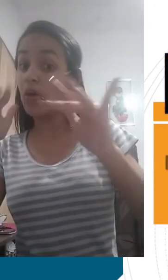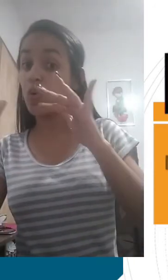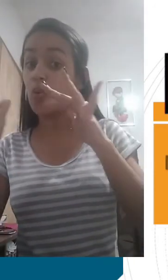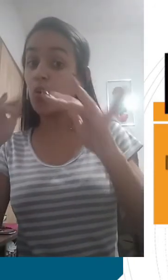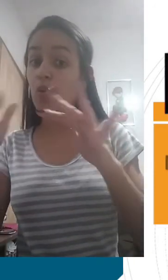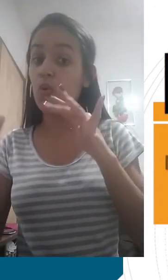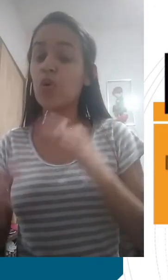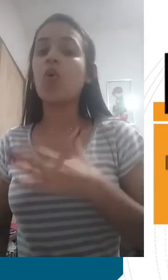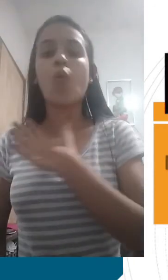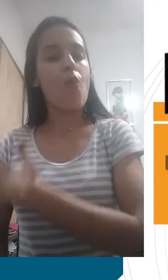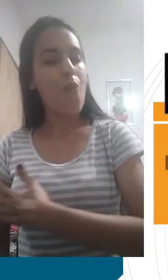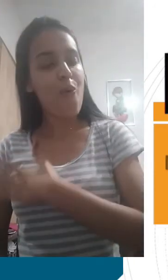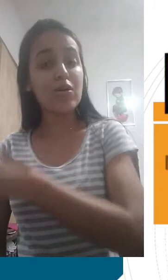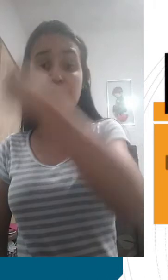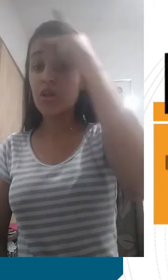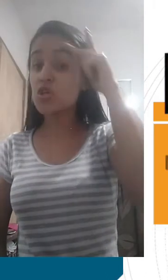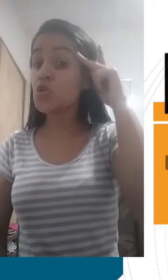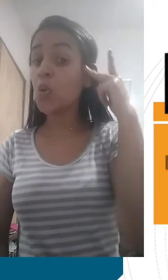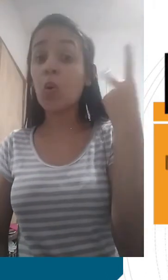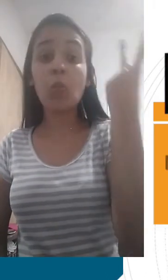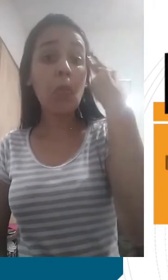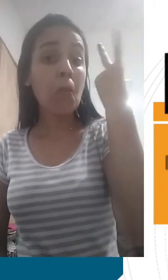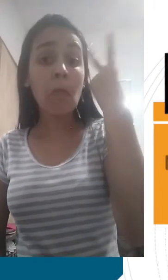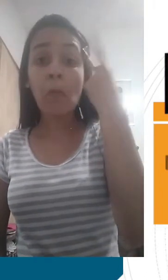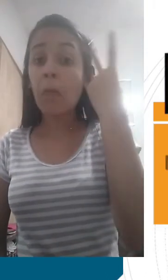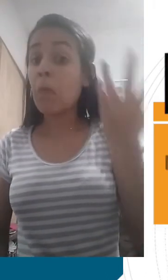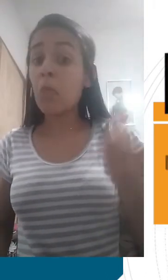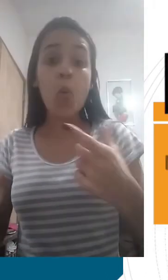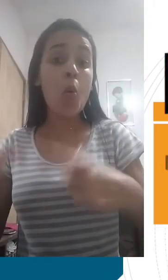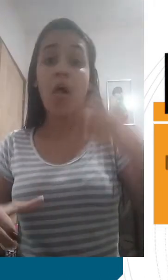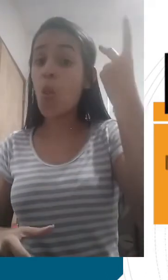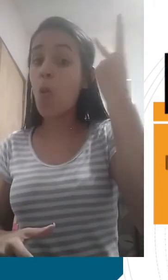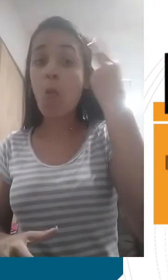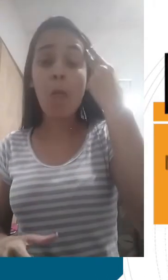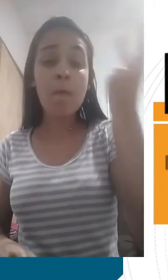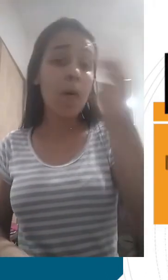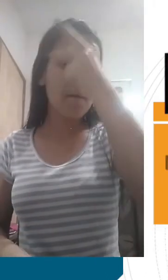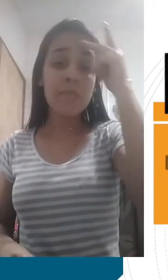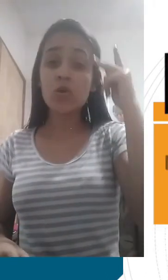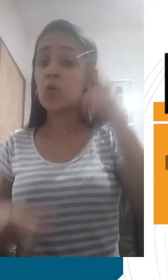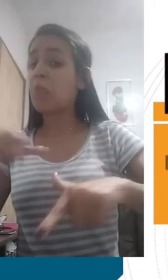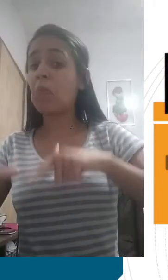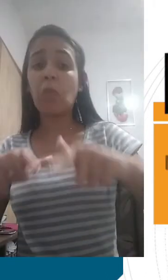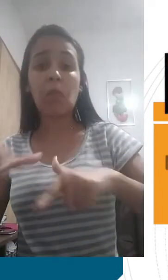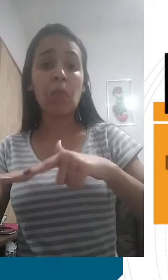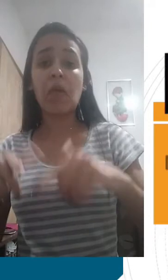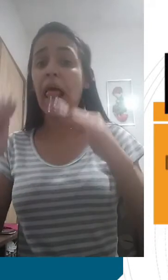por personagens em ambientes populares, operários, comerciantes,